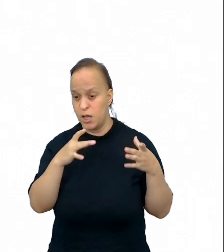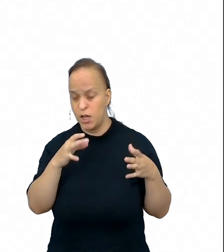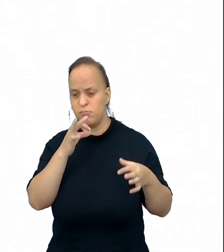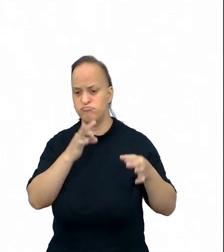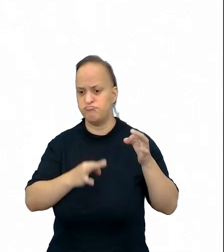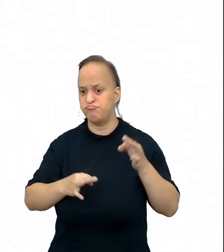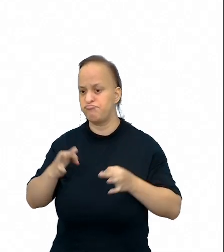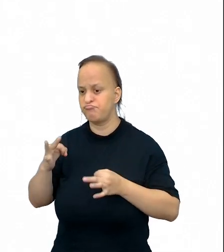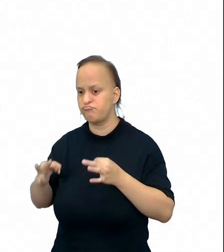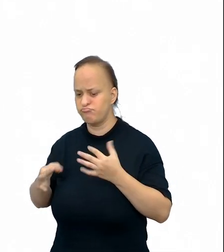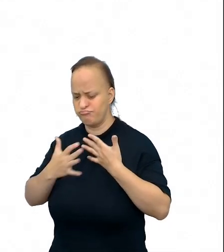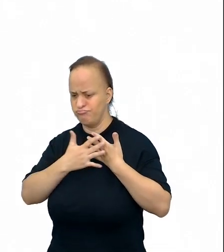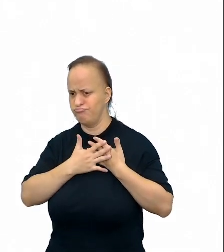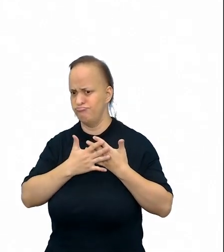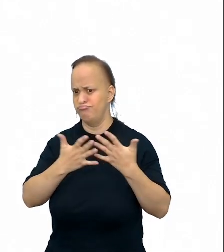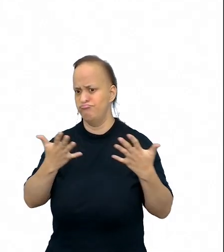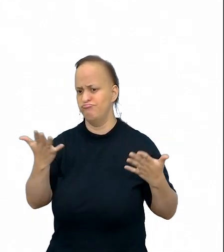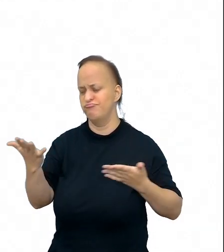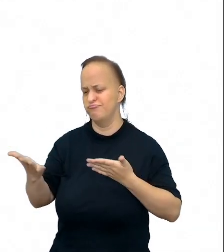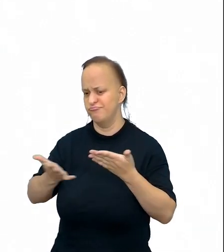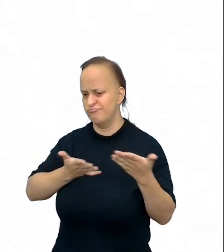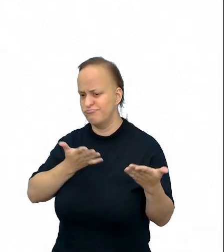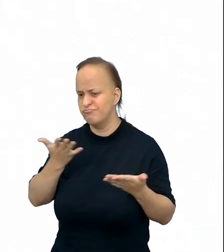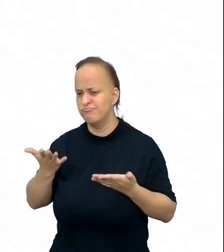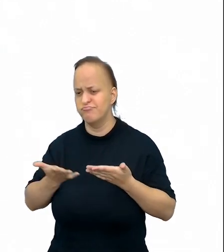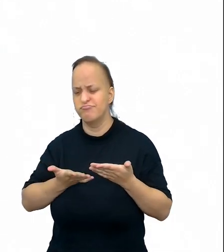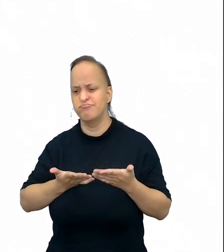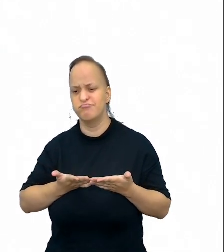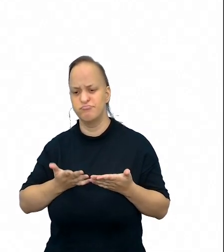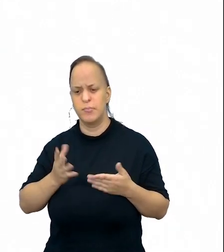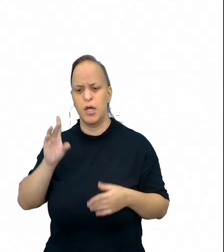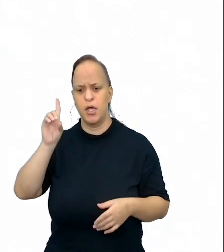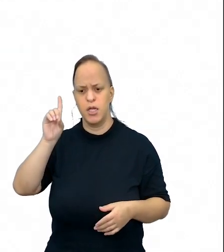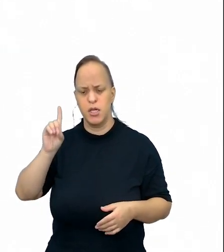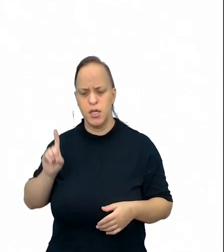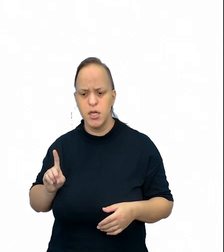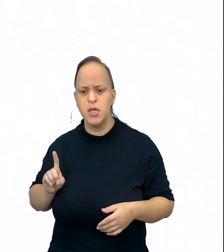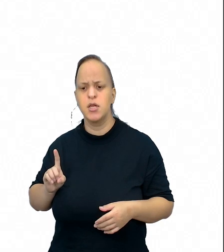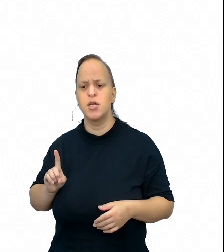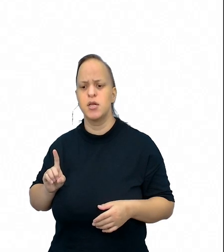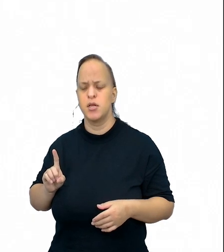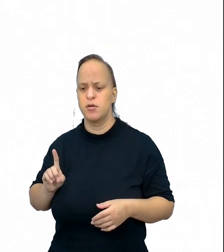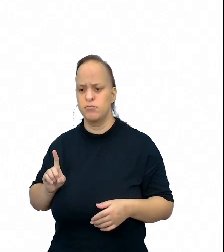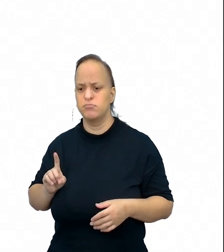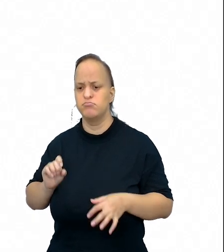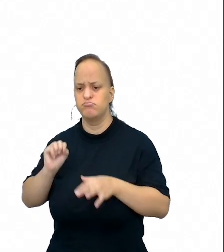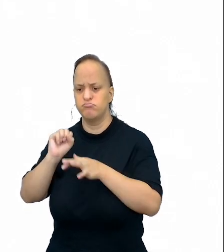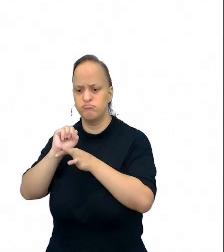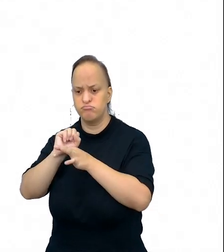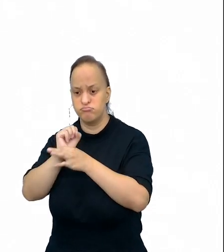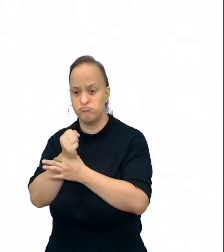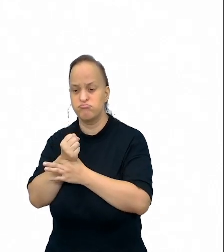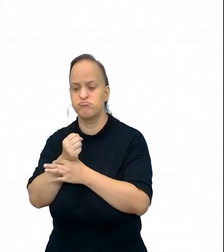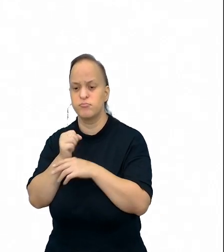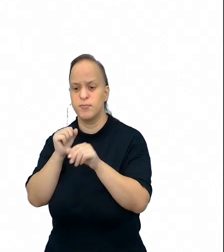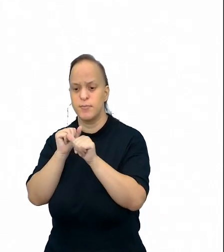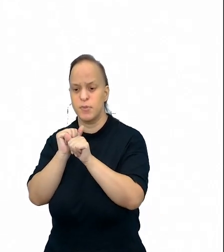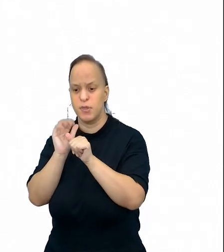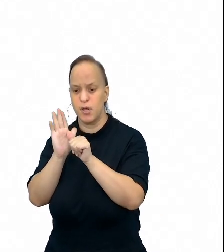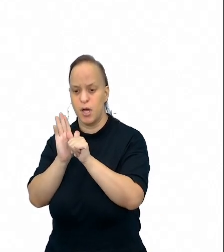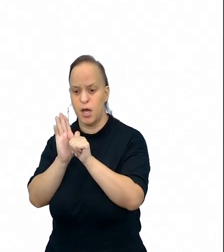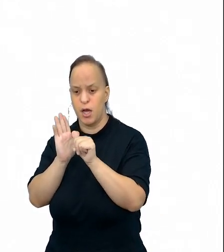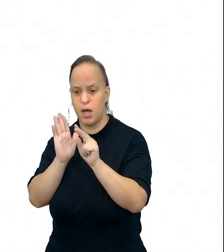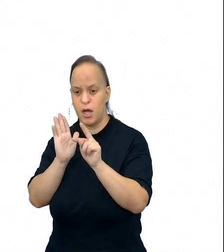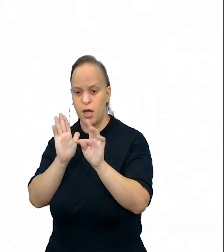e solidária, bem como os direitos e garantias fundamentais, de acordo com o artigo 5º da Constituição,